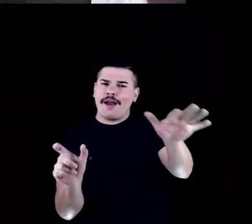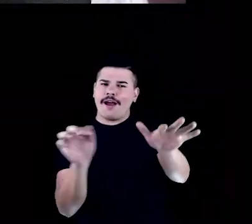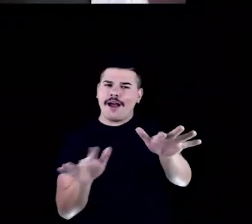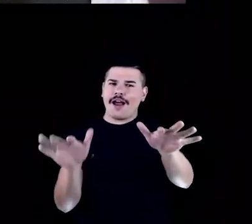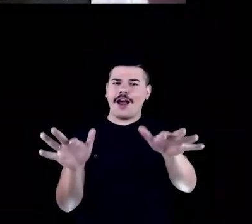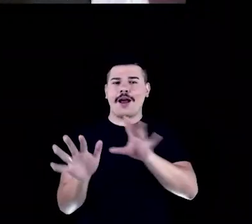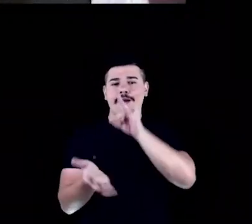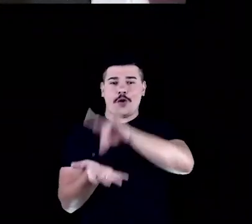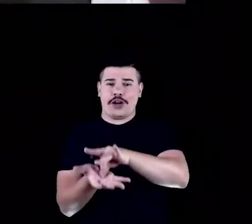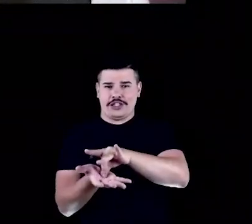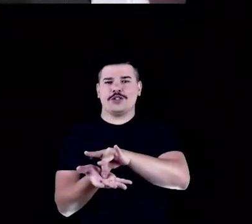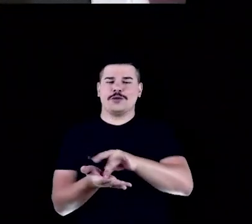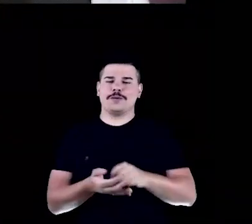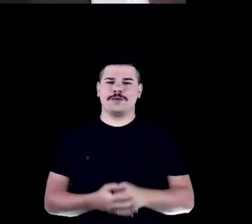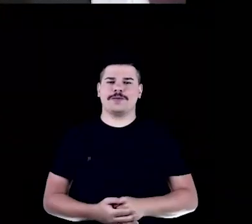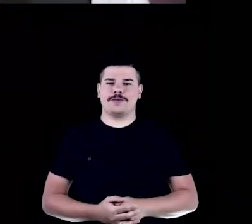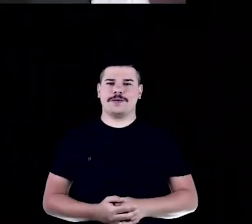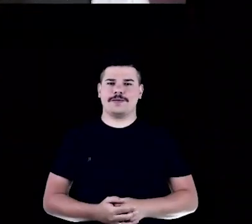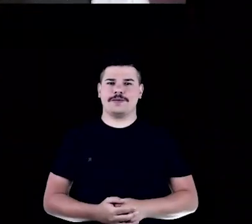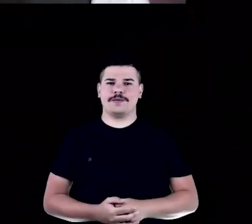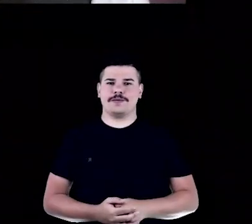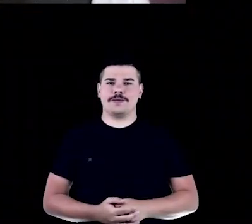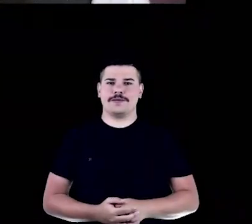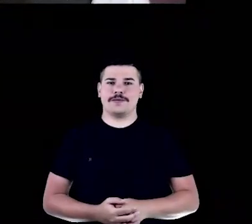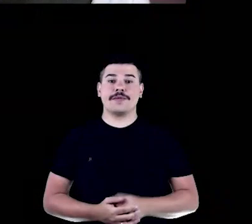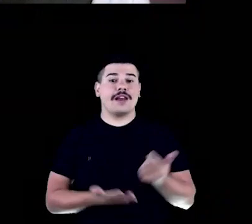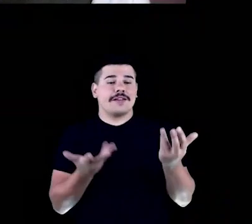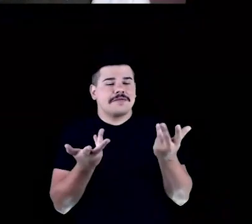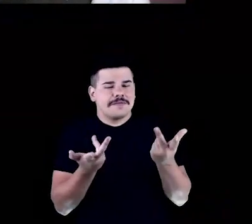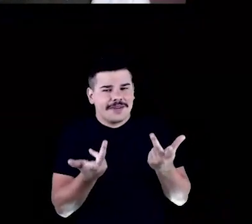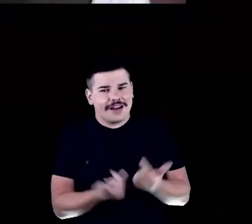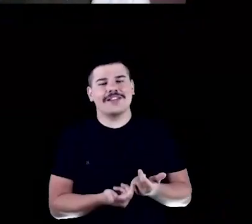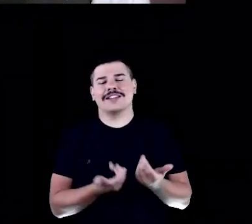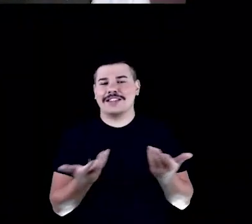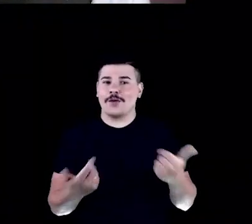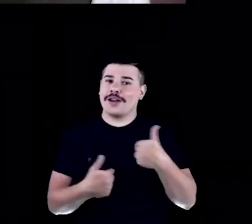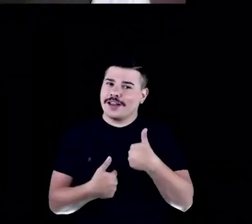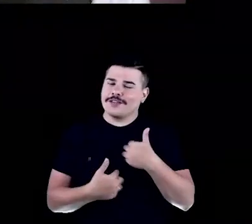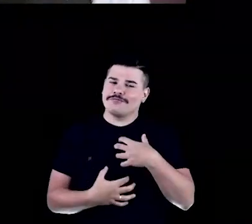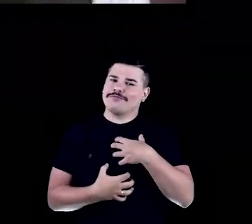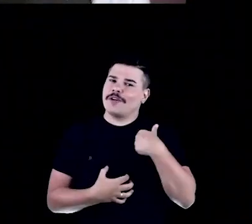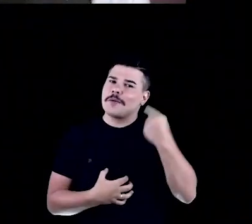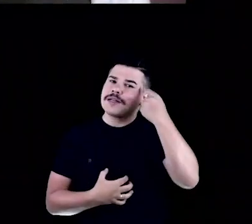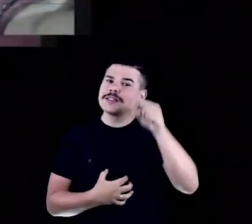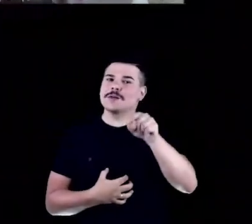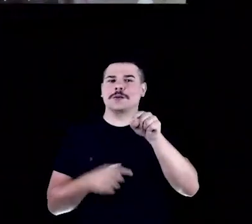essas duas camadas do concretismo. Uhum. Que maravilha. E eu